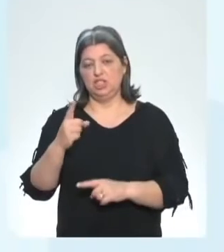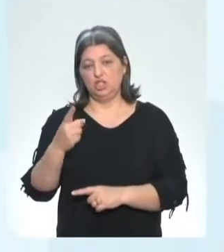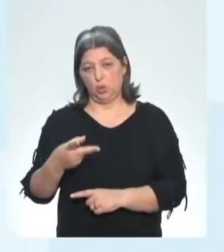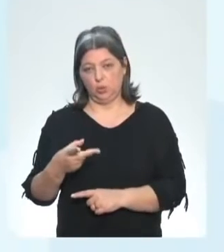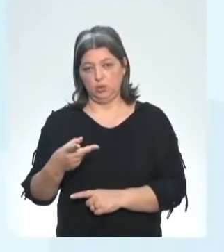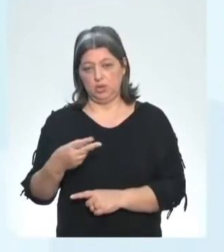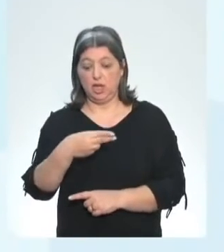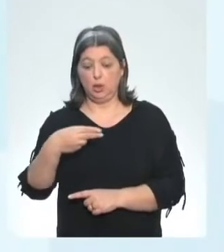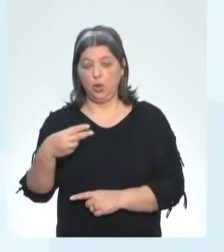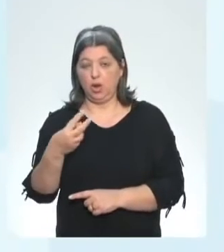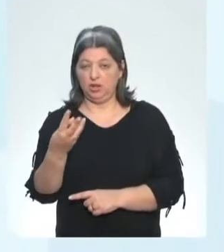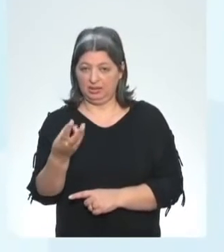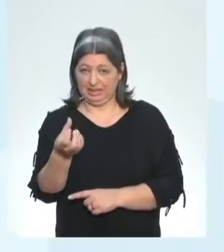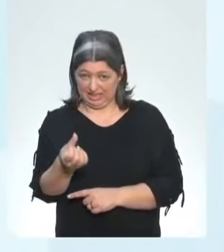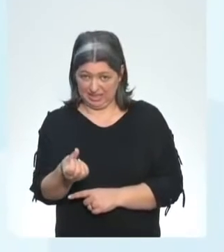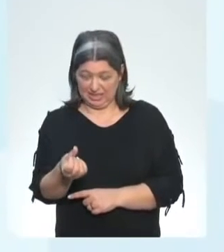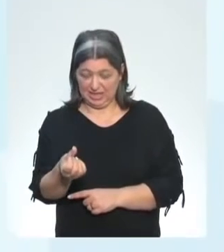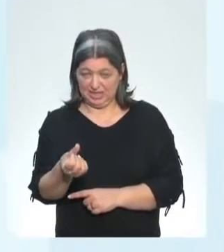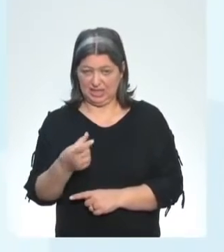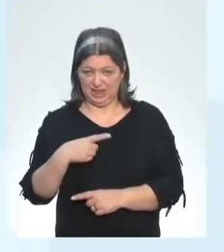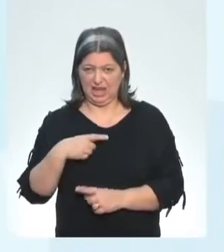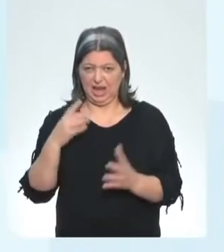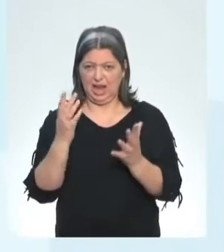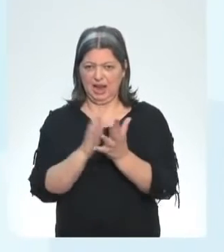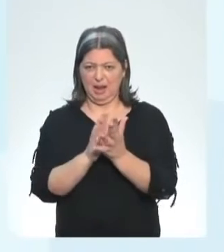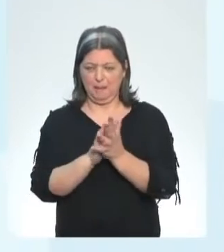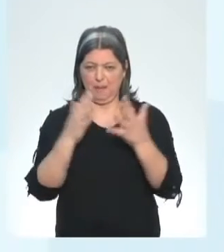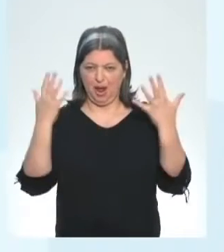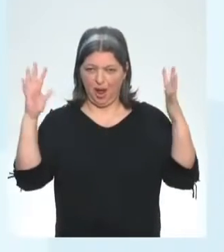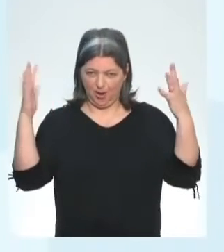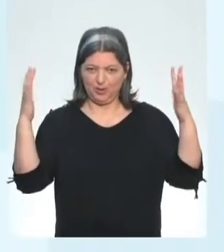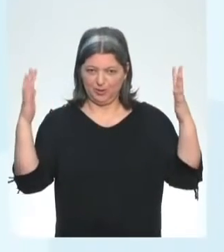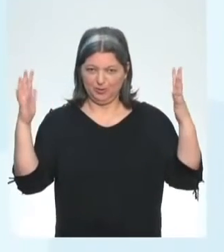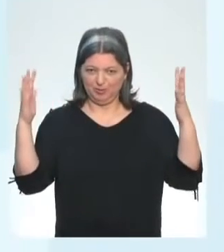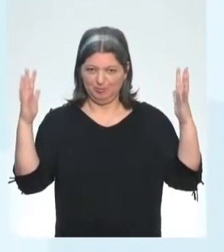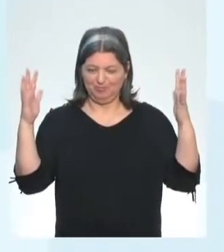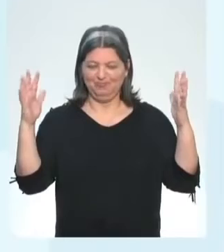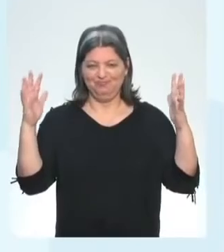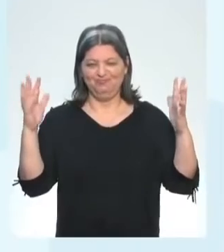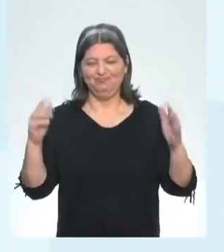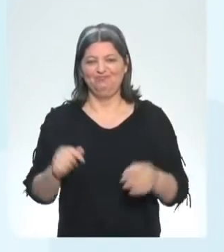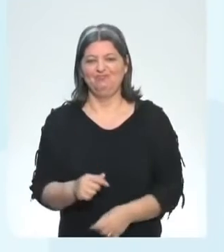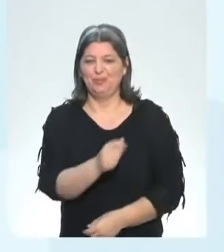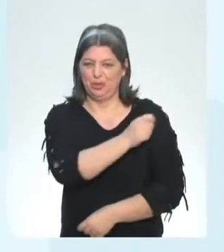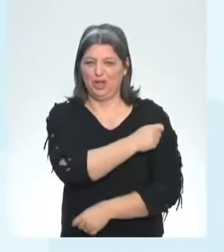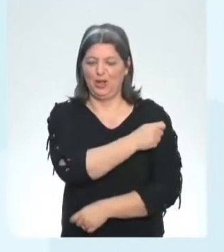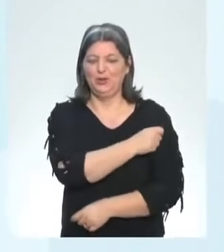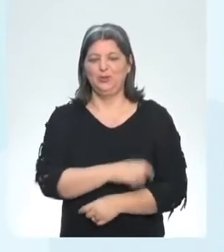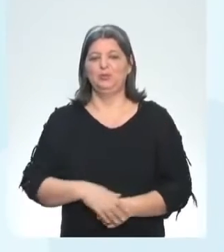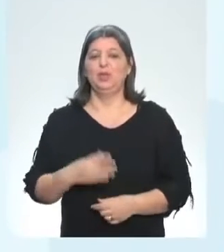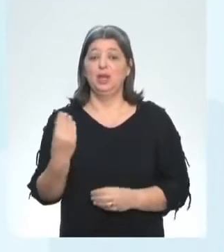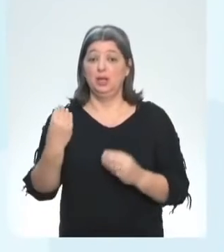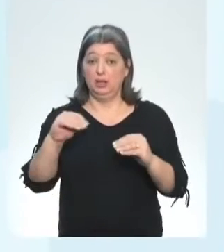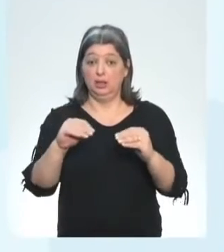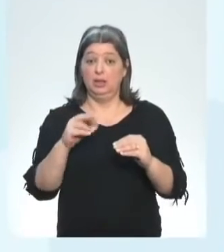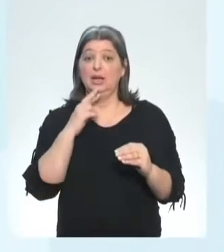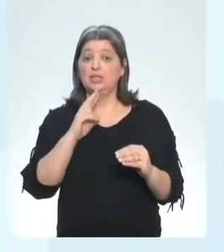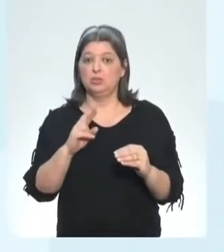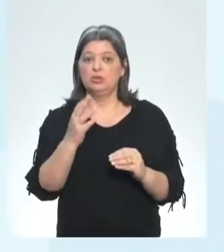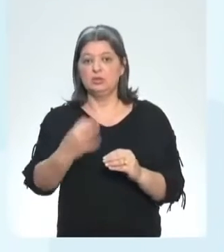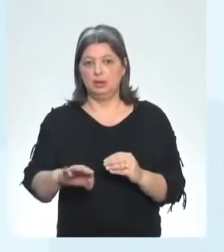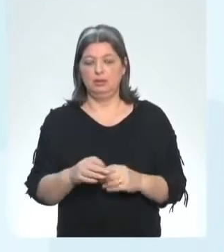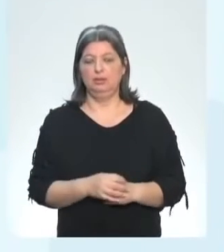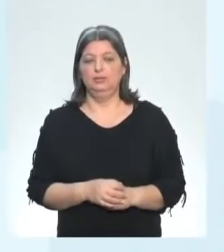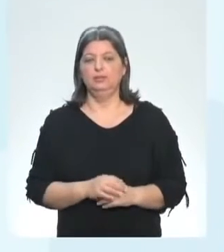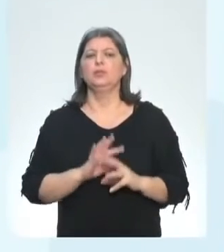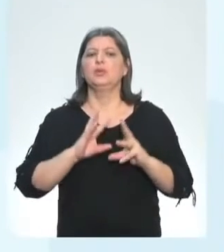36. Tem aplausos aí, Marcos, para os nossos alunos. vamos ver, eu coloquei a resposta para vocês aqui, ó. Isso